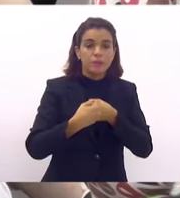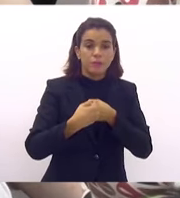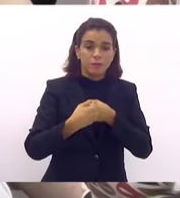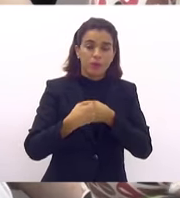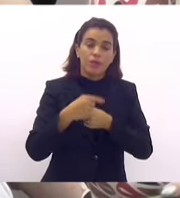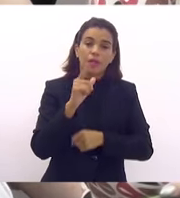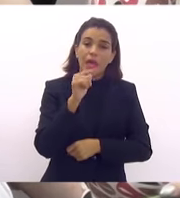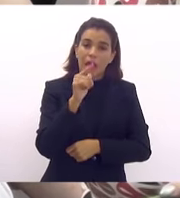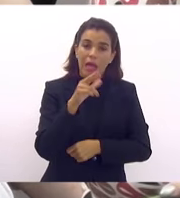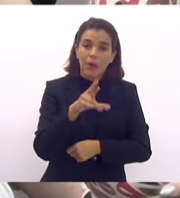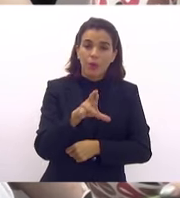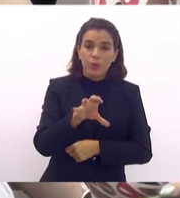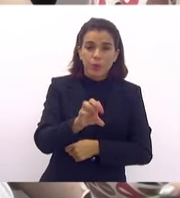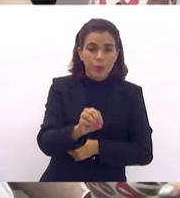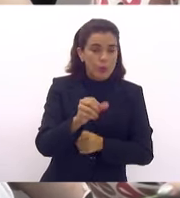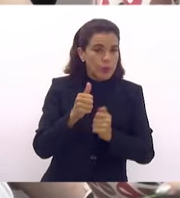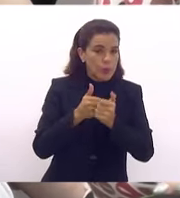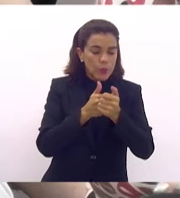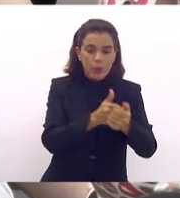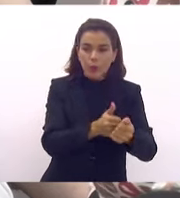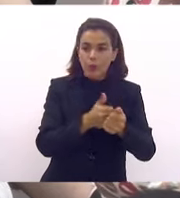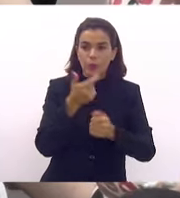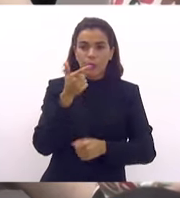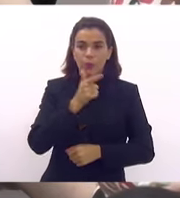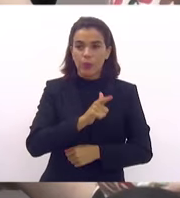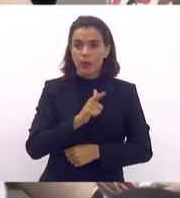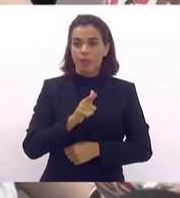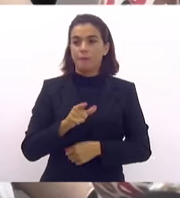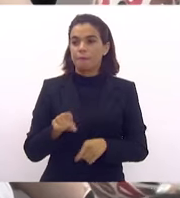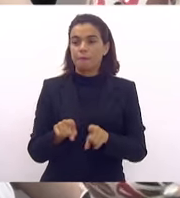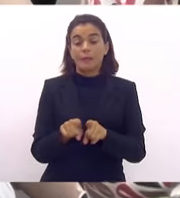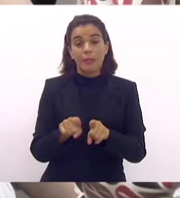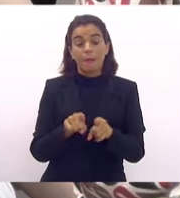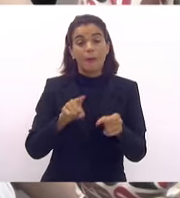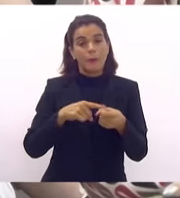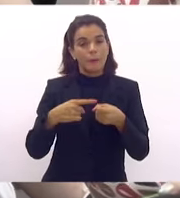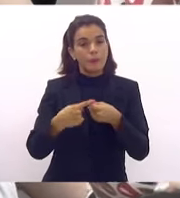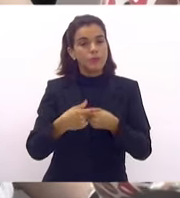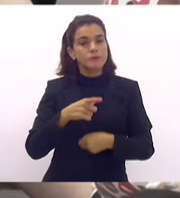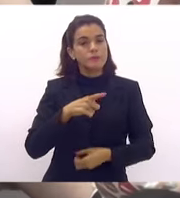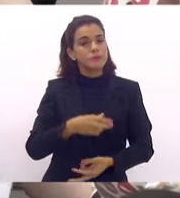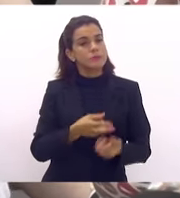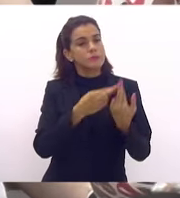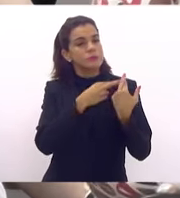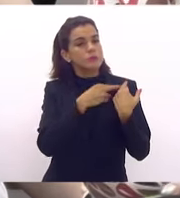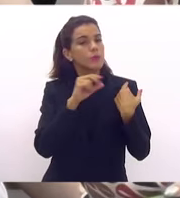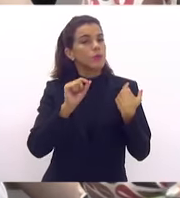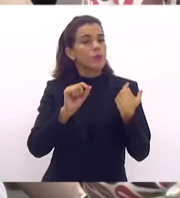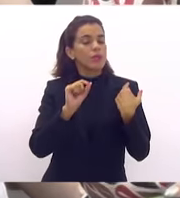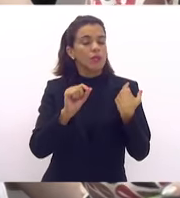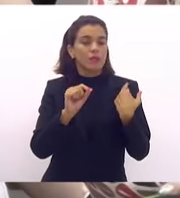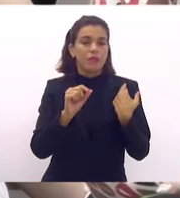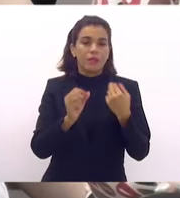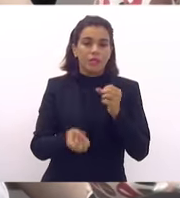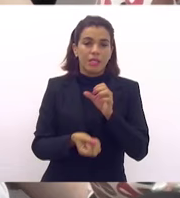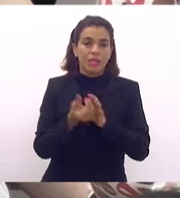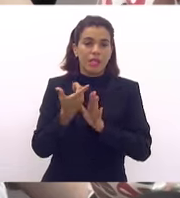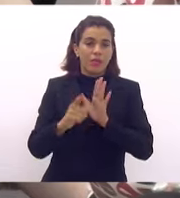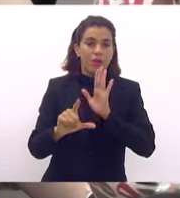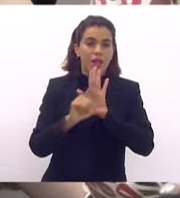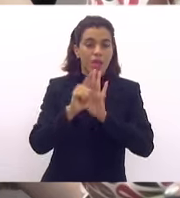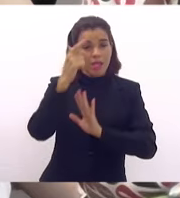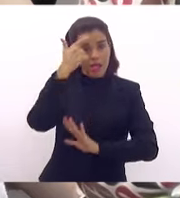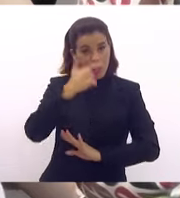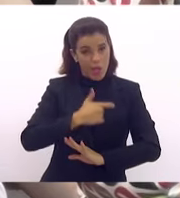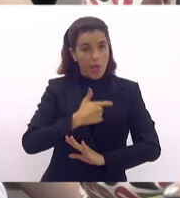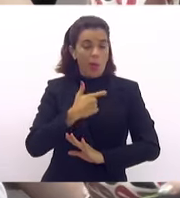Águas do Rio não acompanha a obra, e acaba que o município tem que fazer, e a gente está criando essa lei do qual sou coautor.